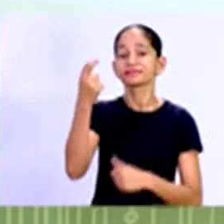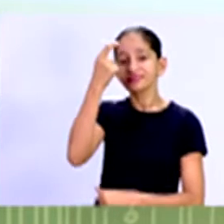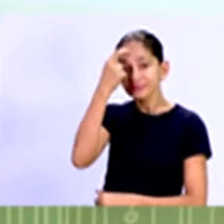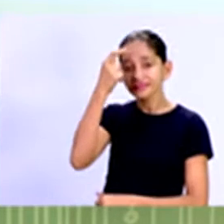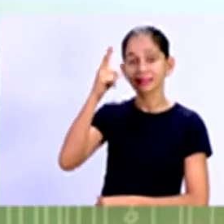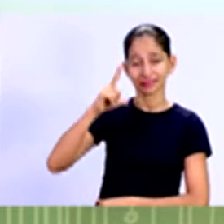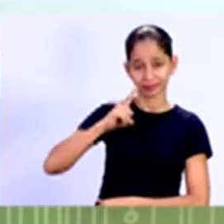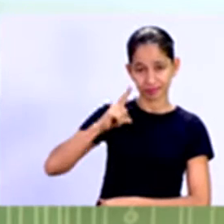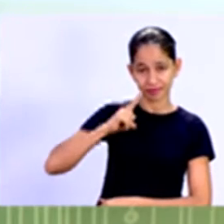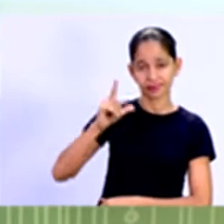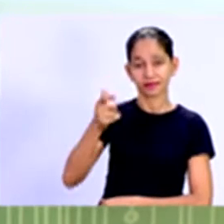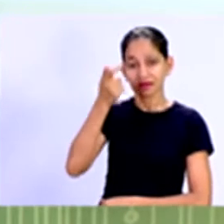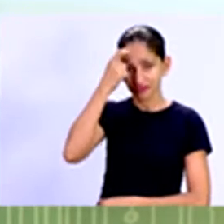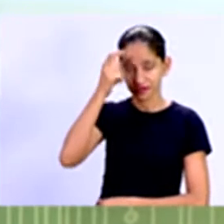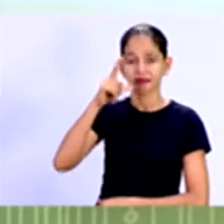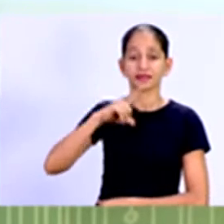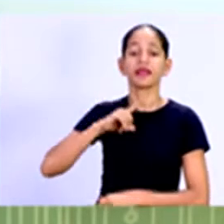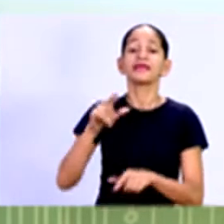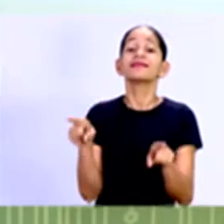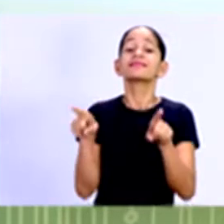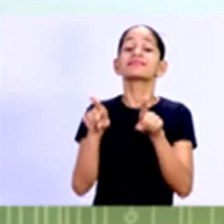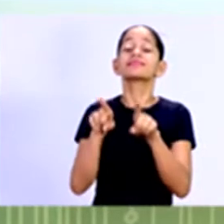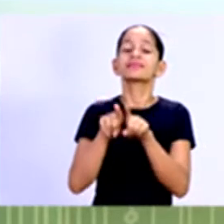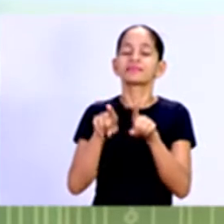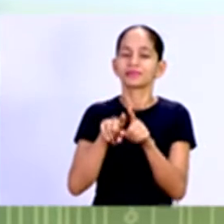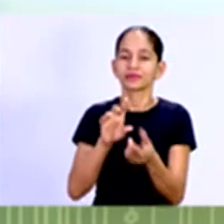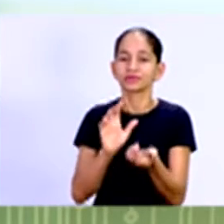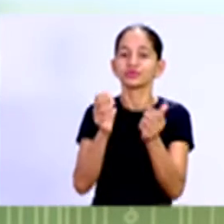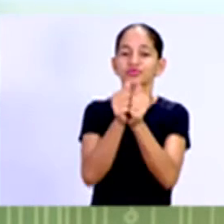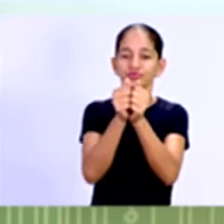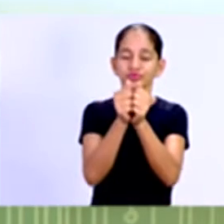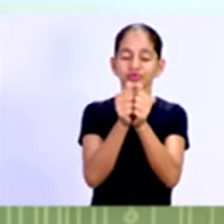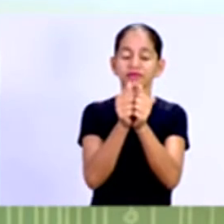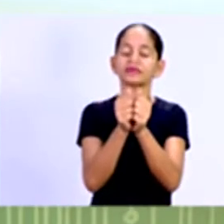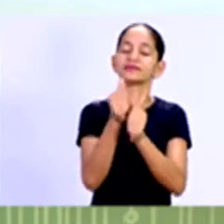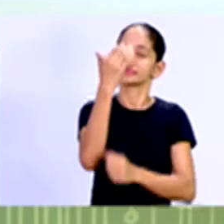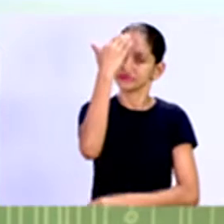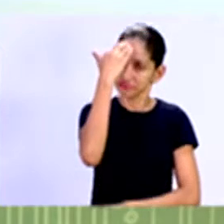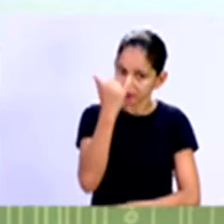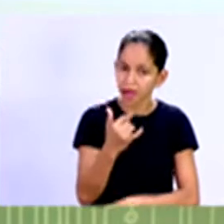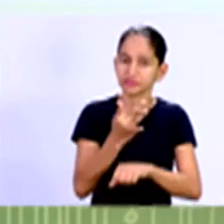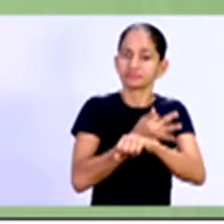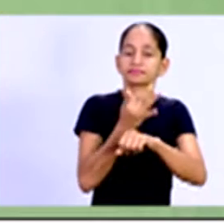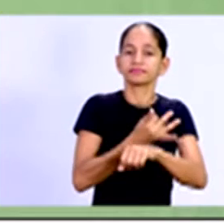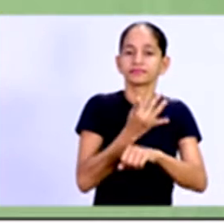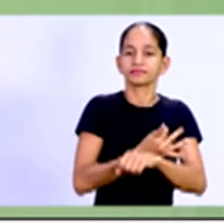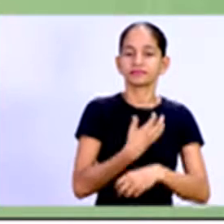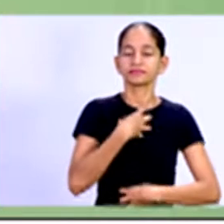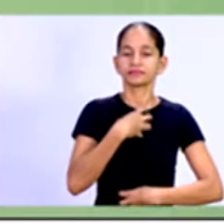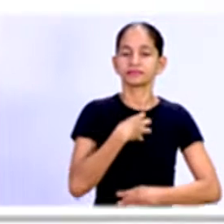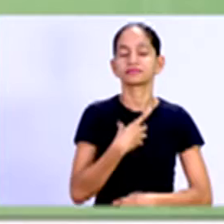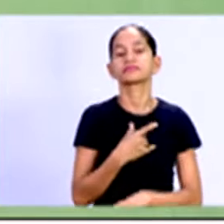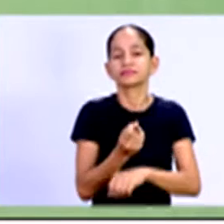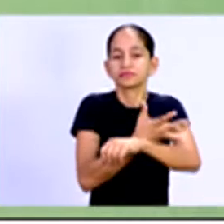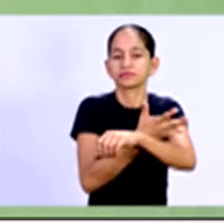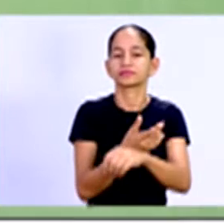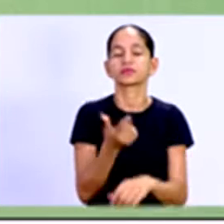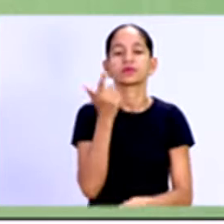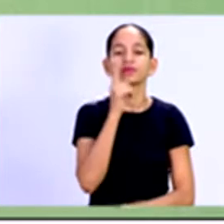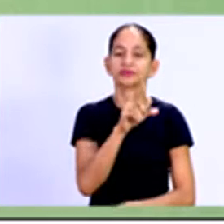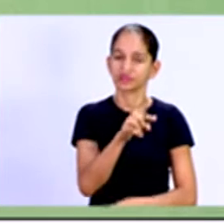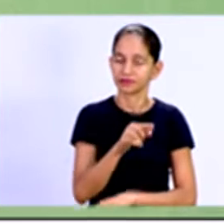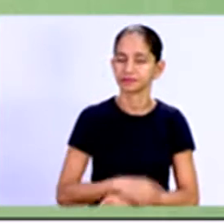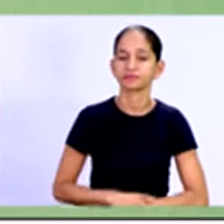tem essa capacidade, né? Além de ser capaz, ele controla os seus instintos. Uma outra